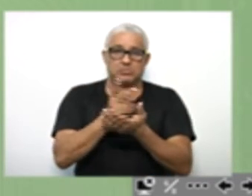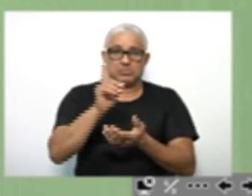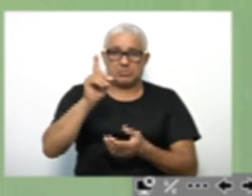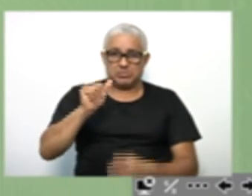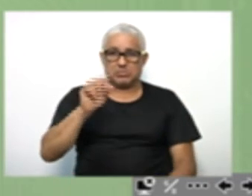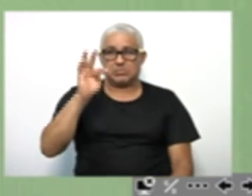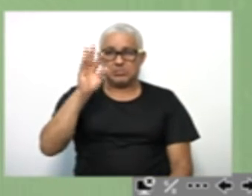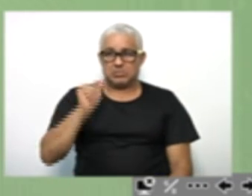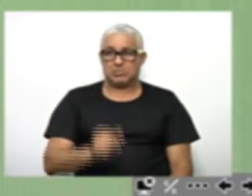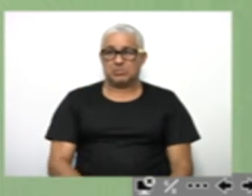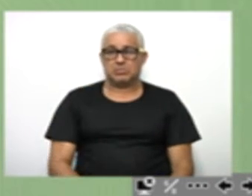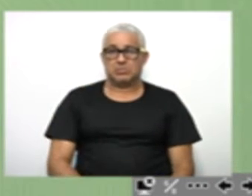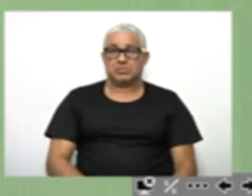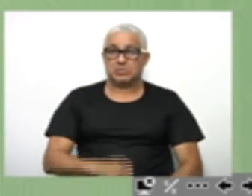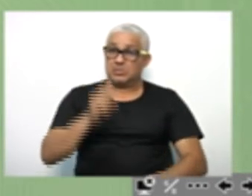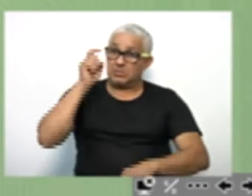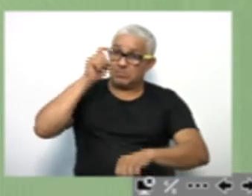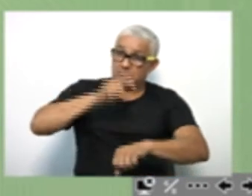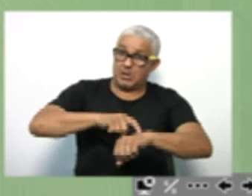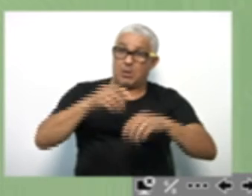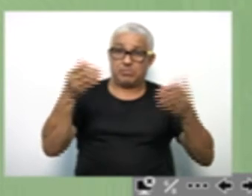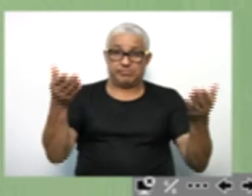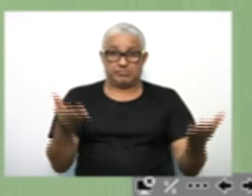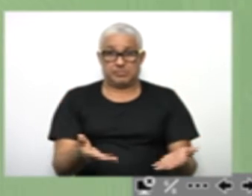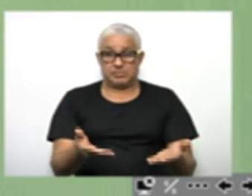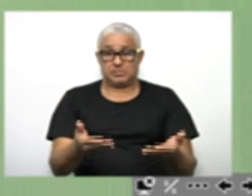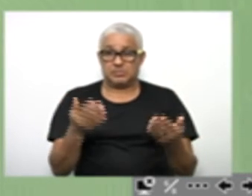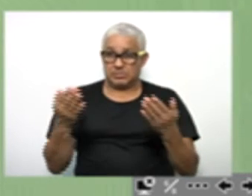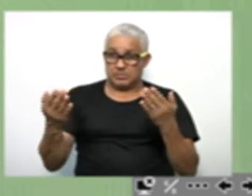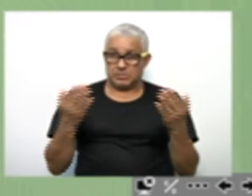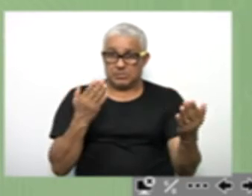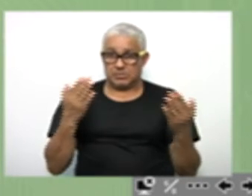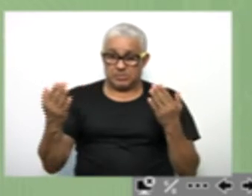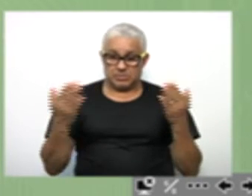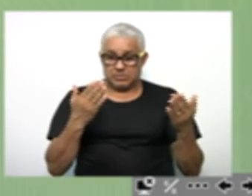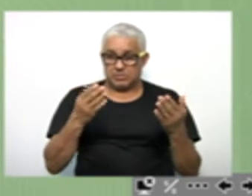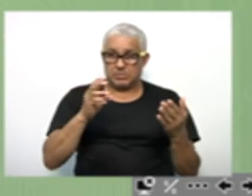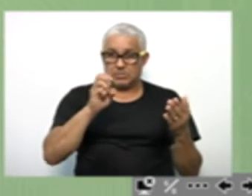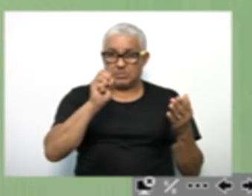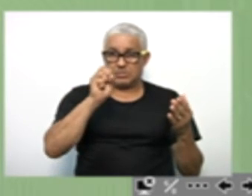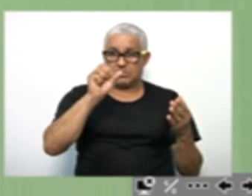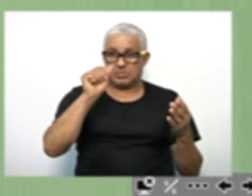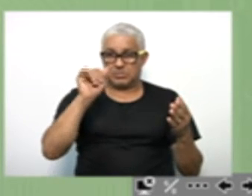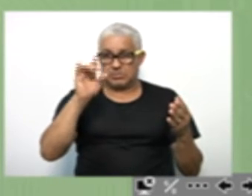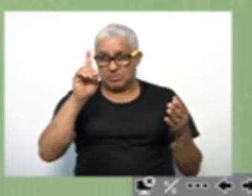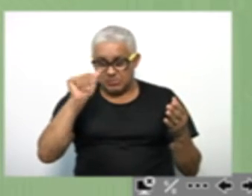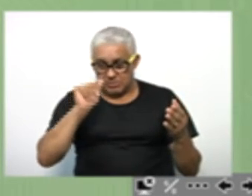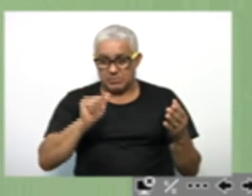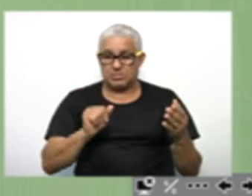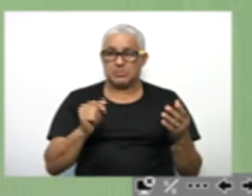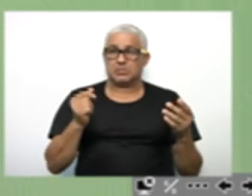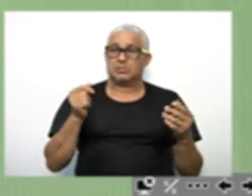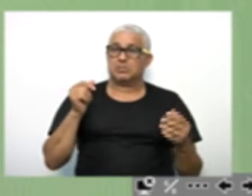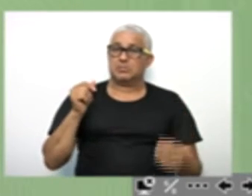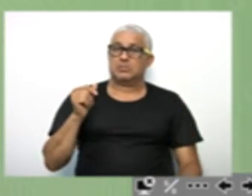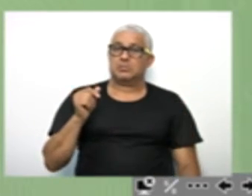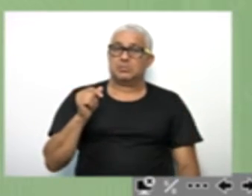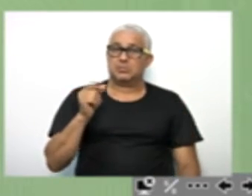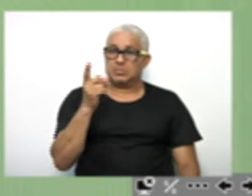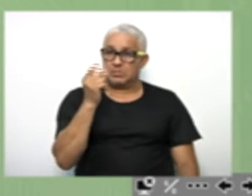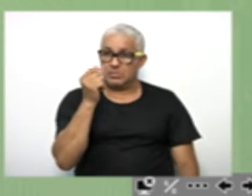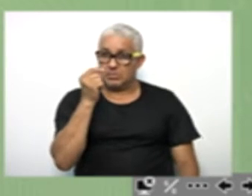seja, na data presente. Então, eu vou comparar esta saída, né, o valor do investimento, com